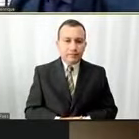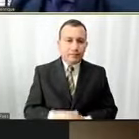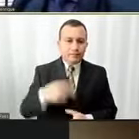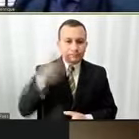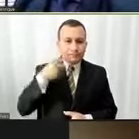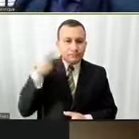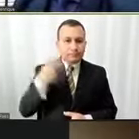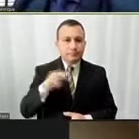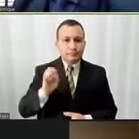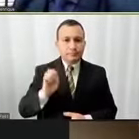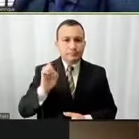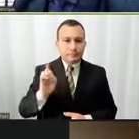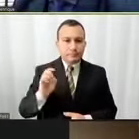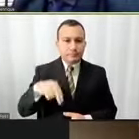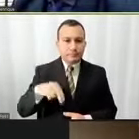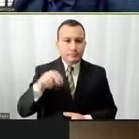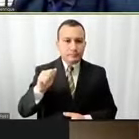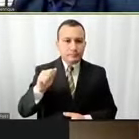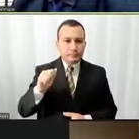Vereadora Edna Sampaio.